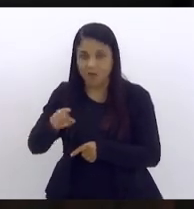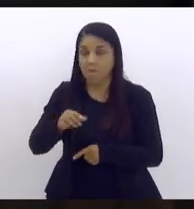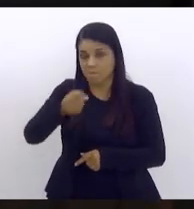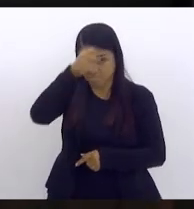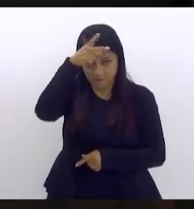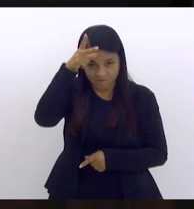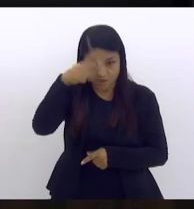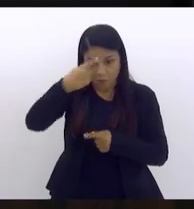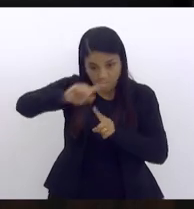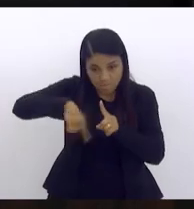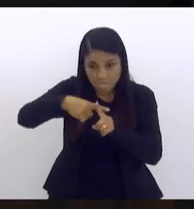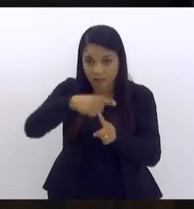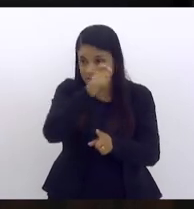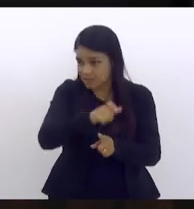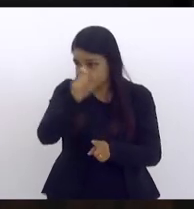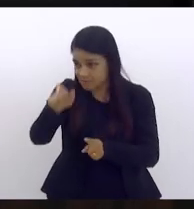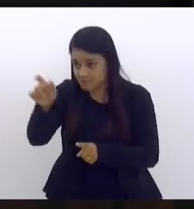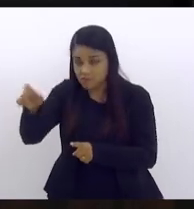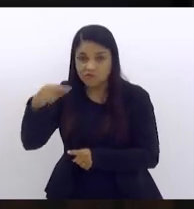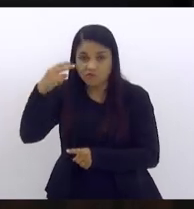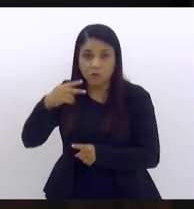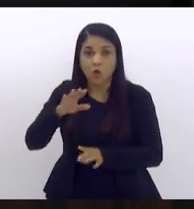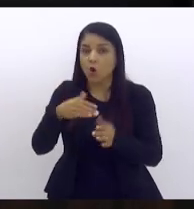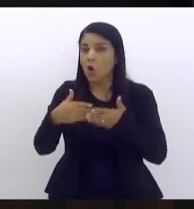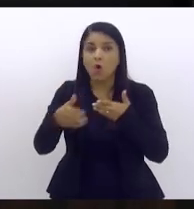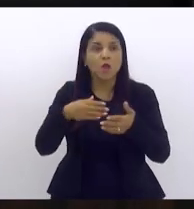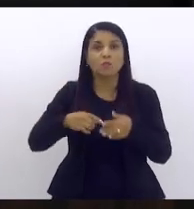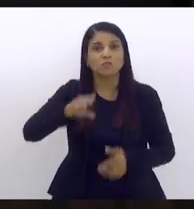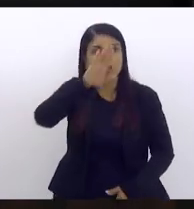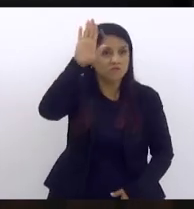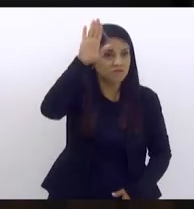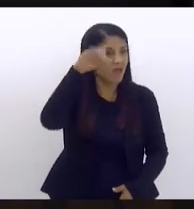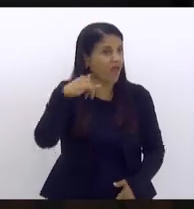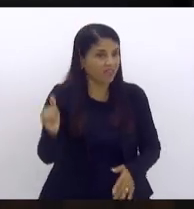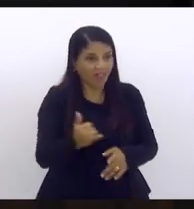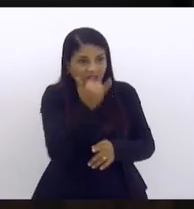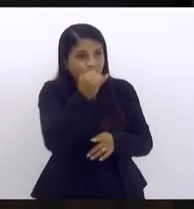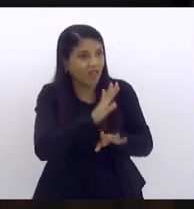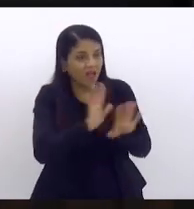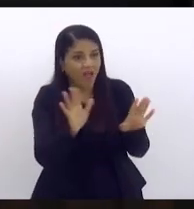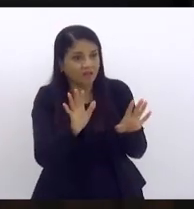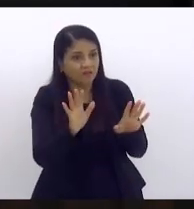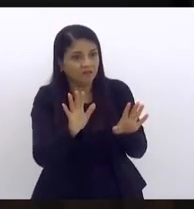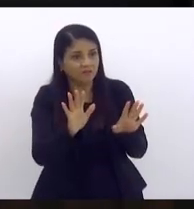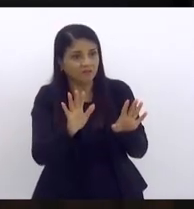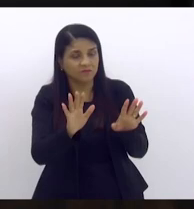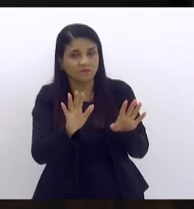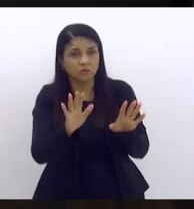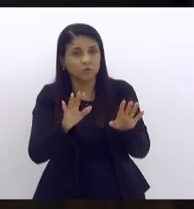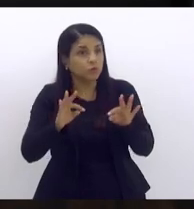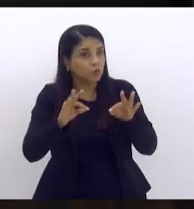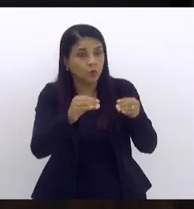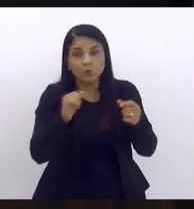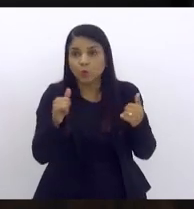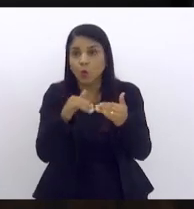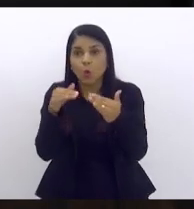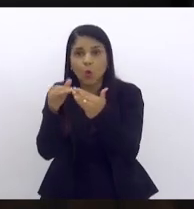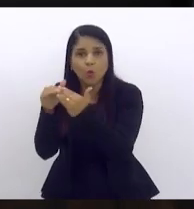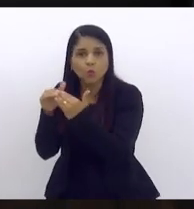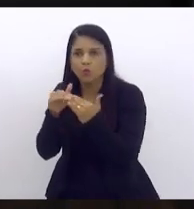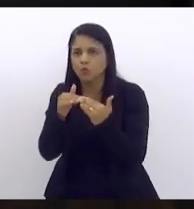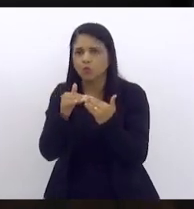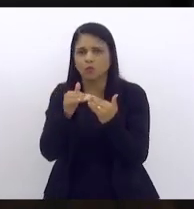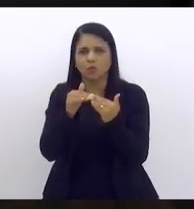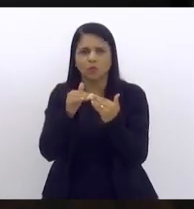levantar a mão e dizer ô prefeito, o senhor está enganado, não é assim, não se trata... Ninguém, todo mundo concordou. Então, eu estou no meu